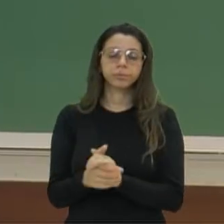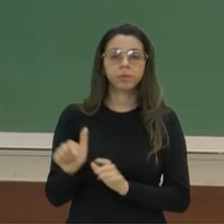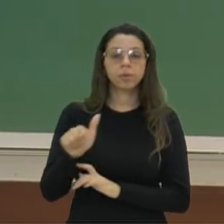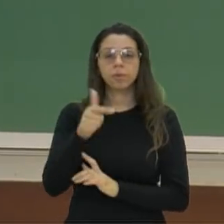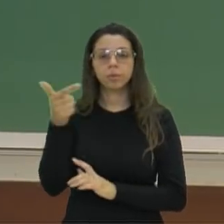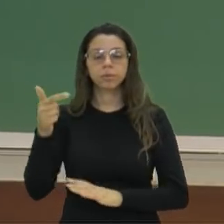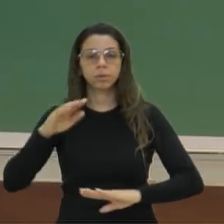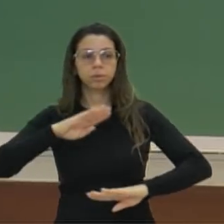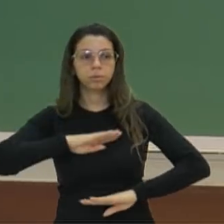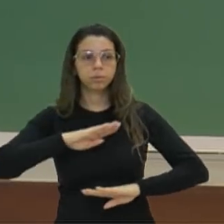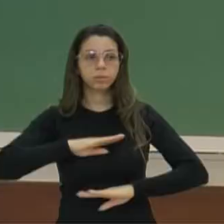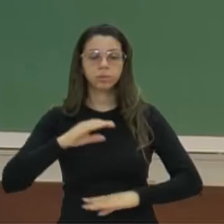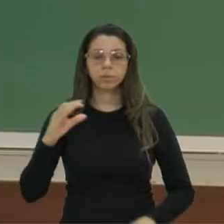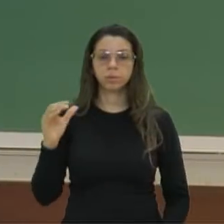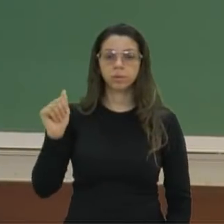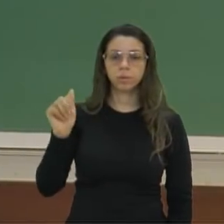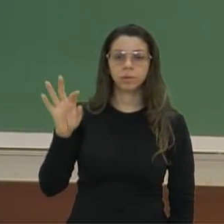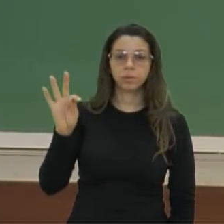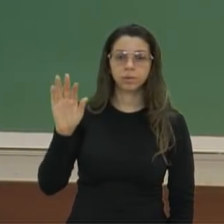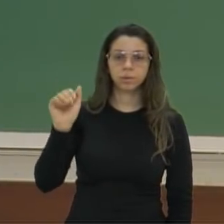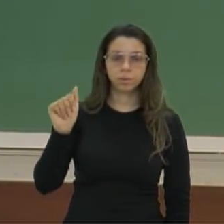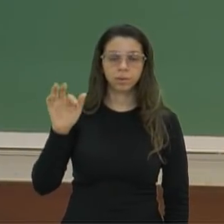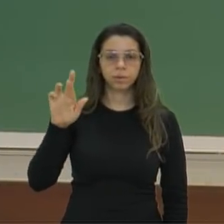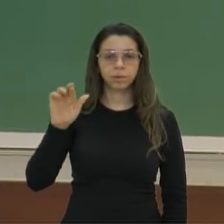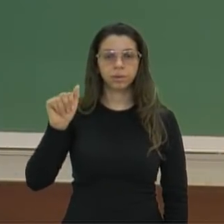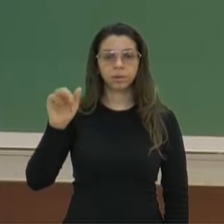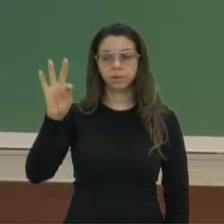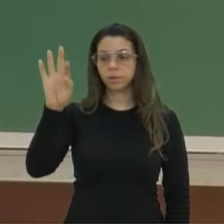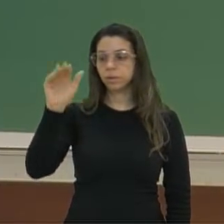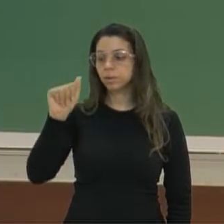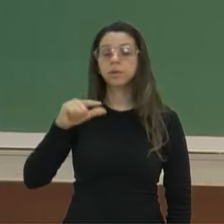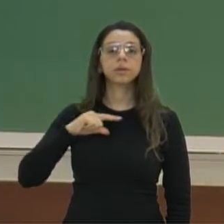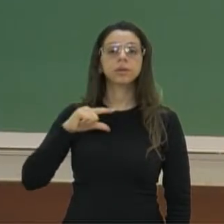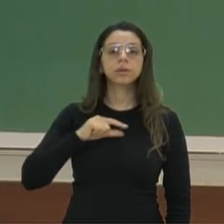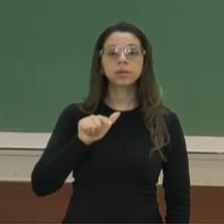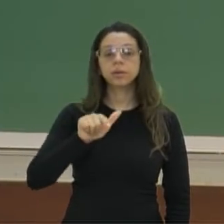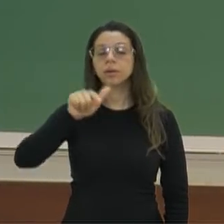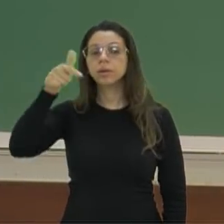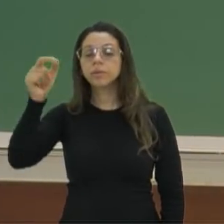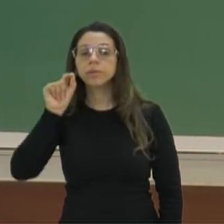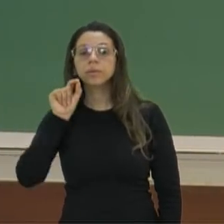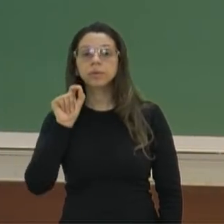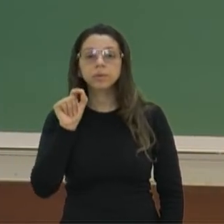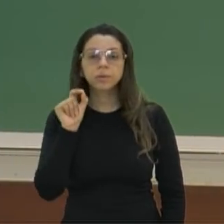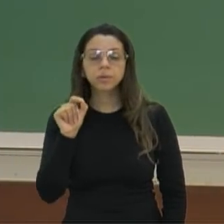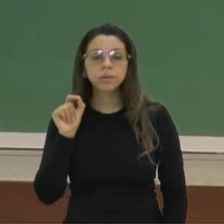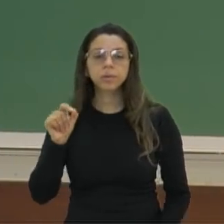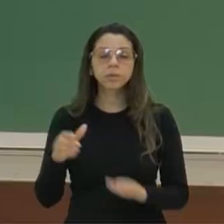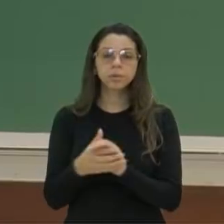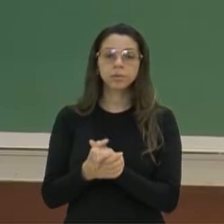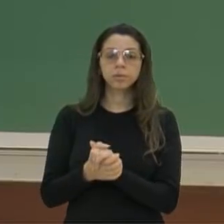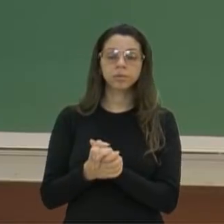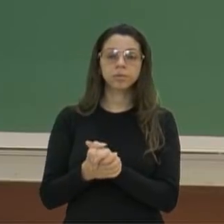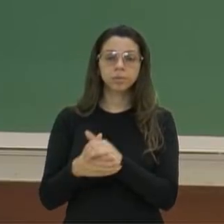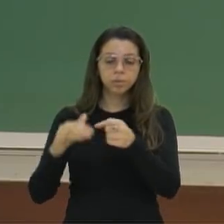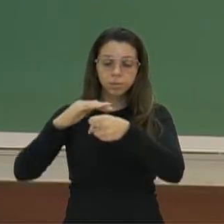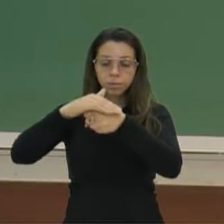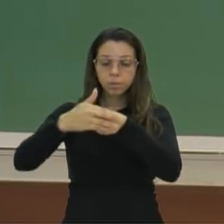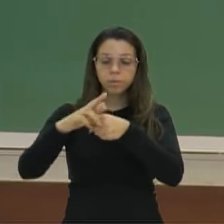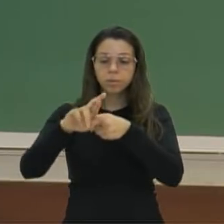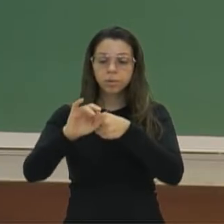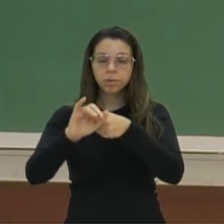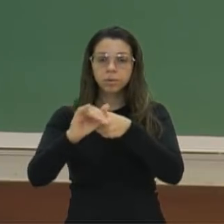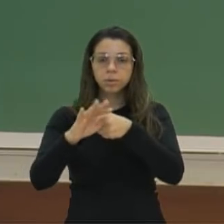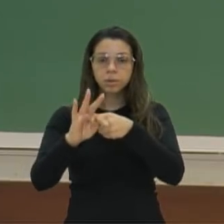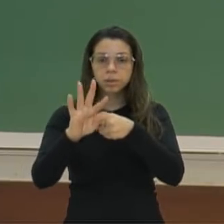situação é a catarata, onde eu tenho uma opacidade do cristalino. O cristalino é